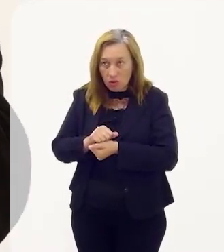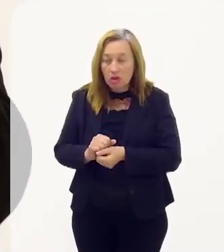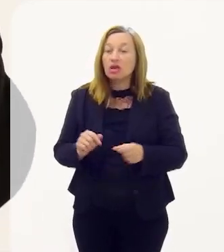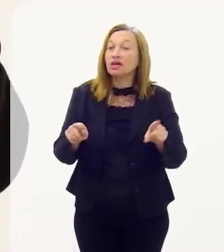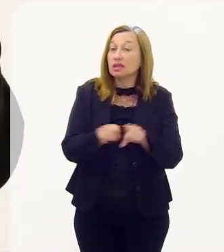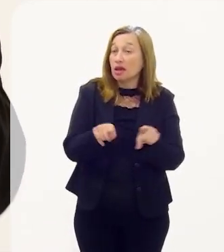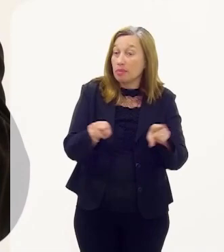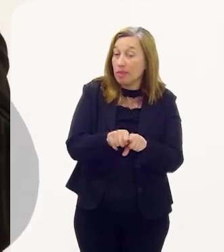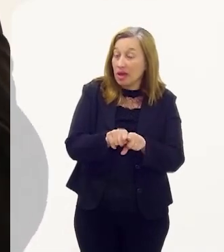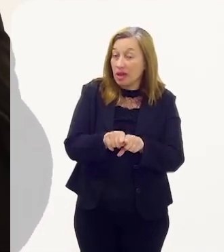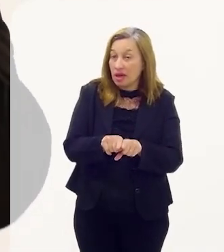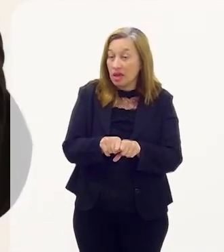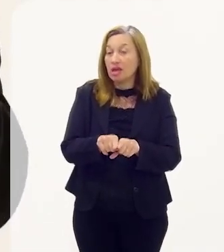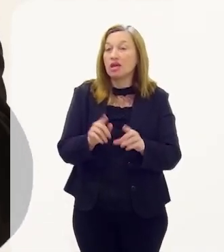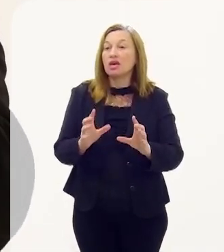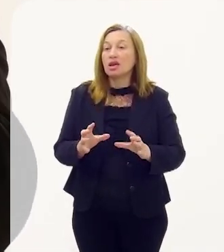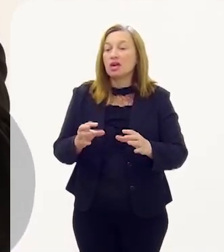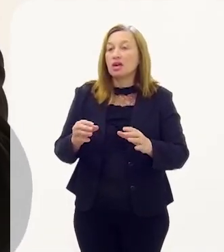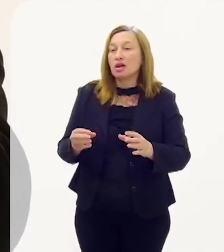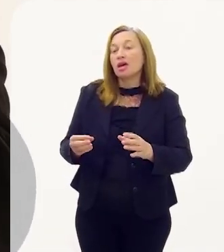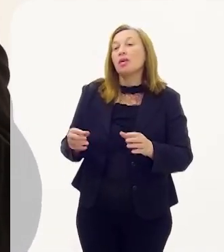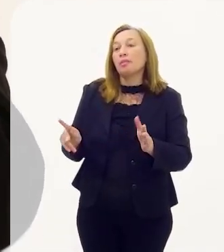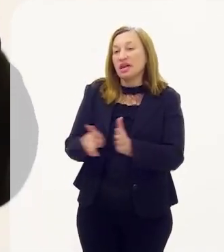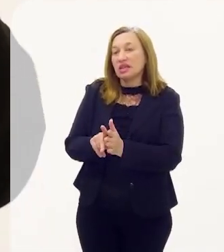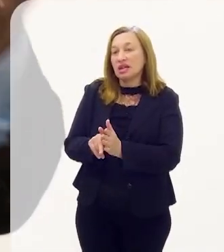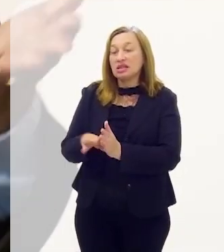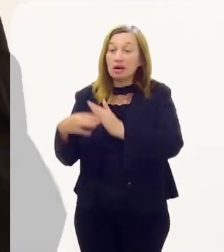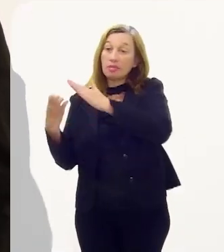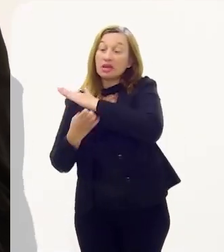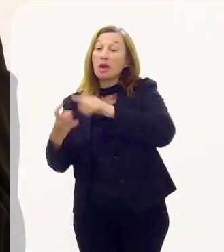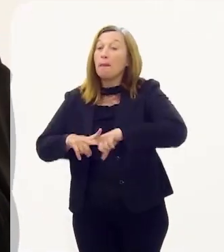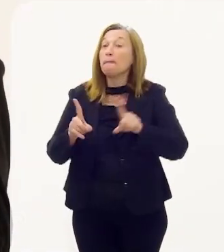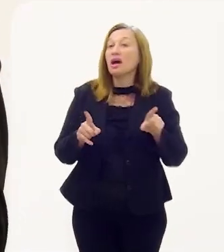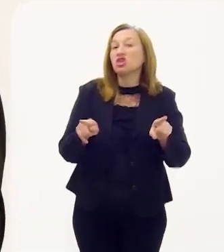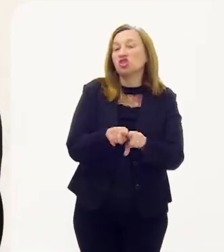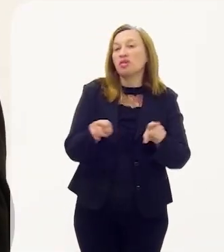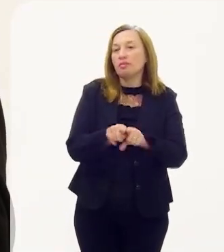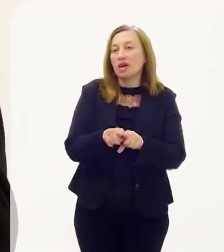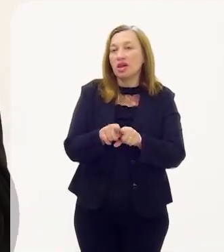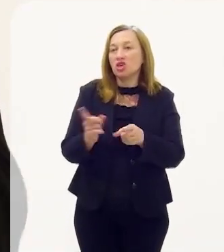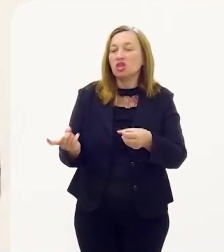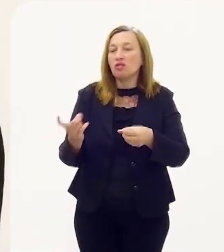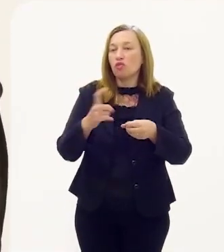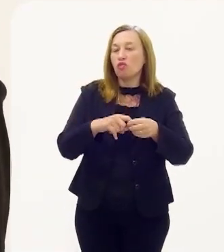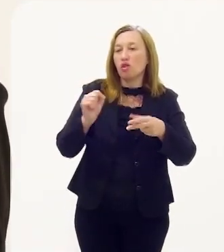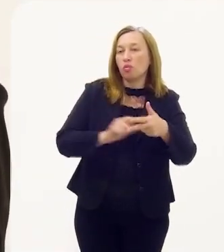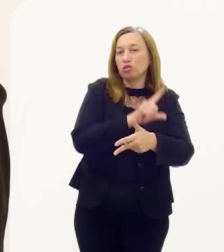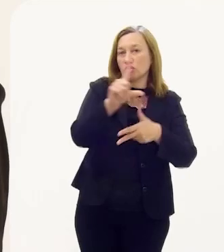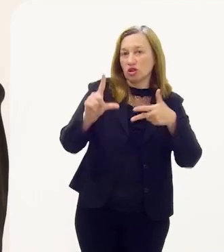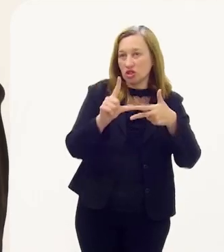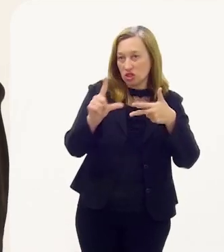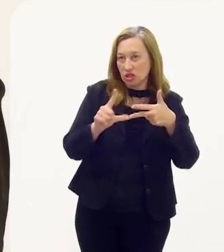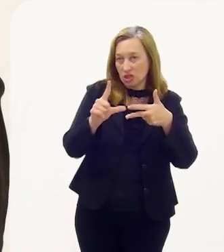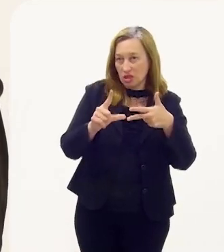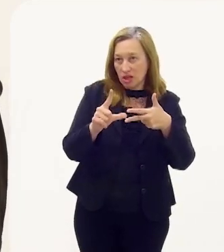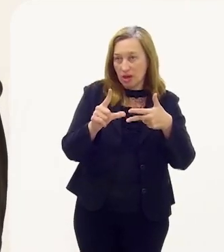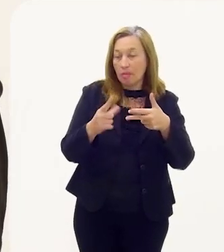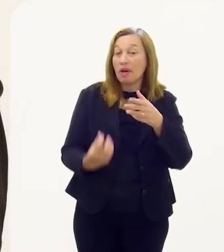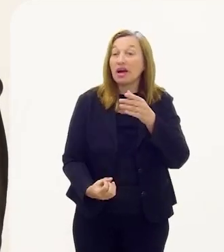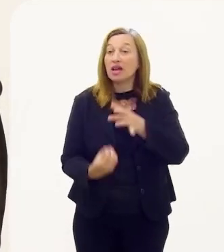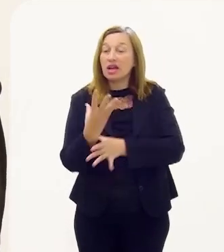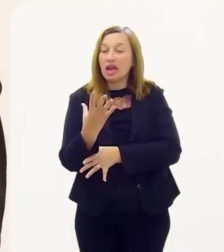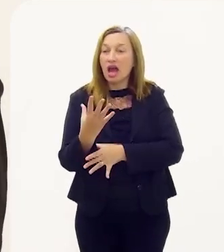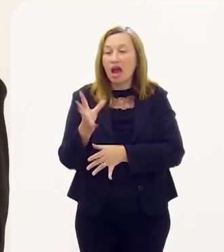né, e que também é fruto dessa cooperação, né, mas que também vai devolver depois ao Poder Legislativo para